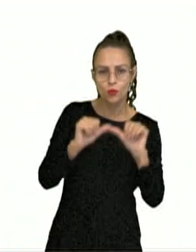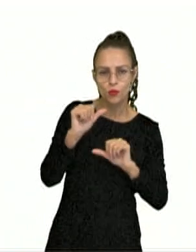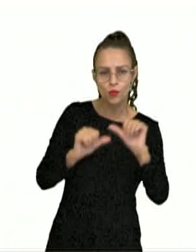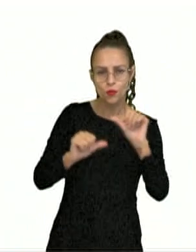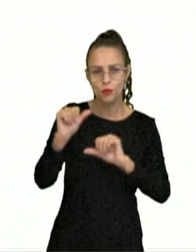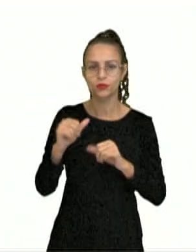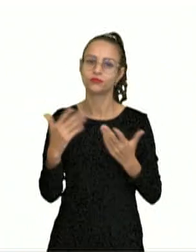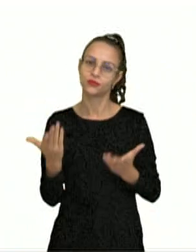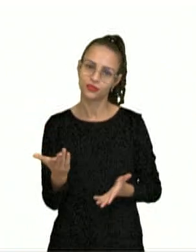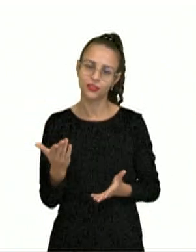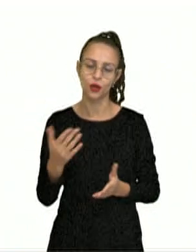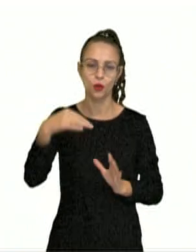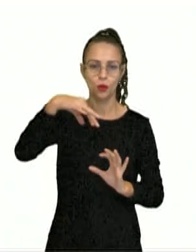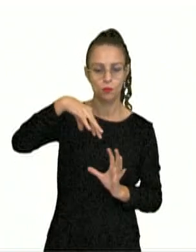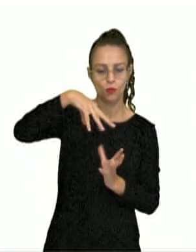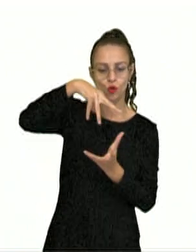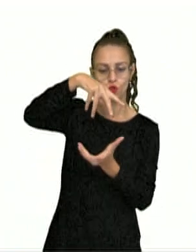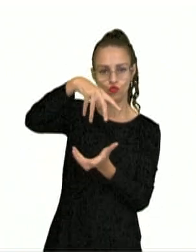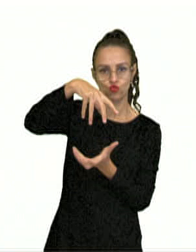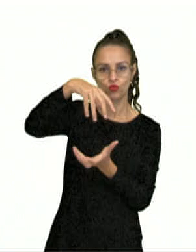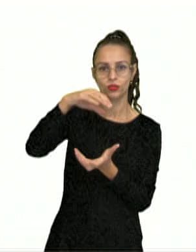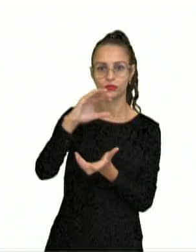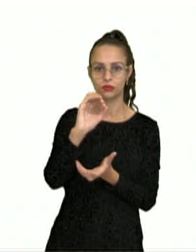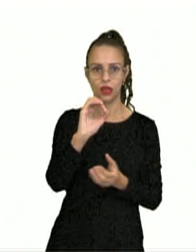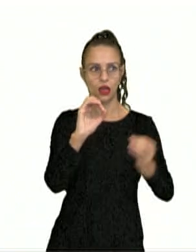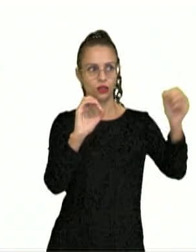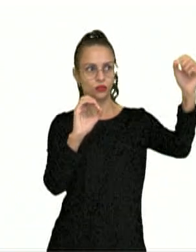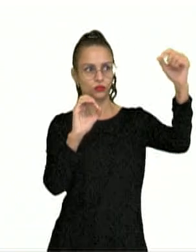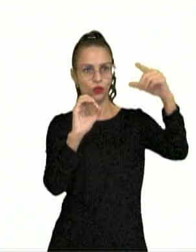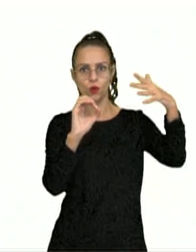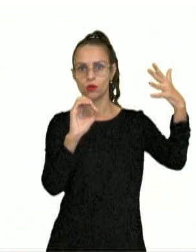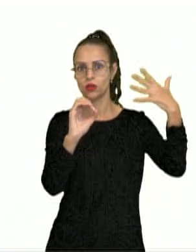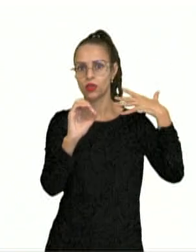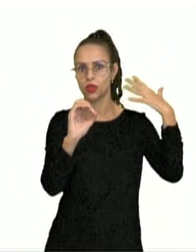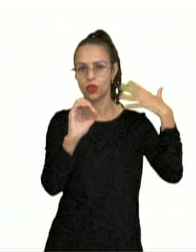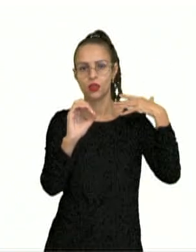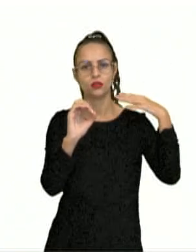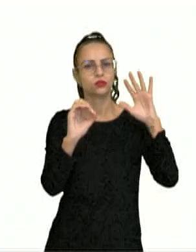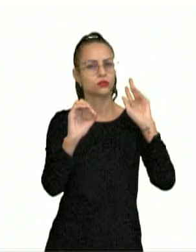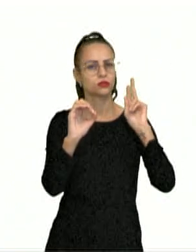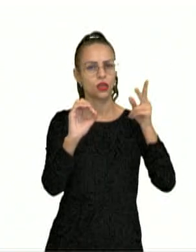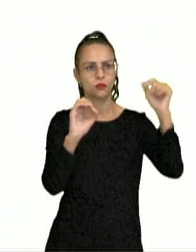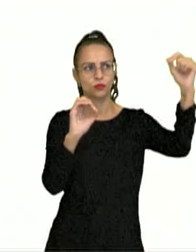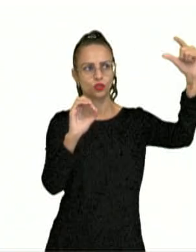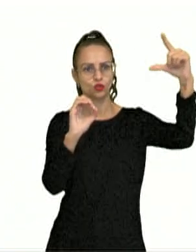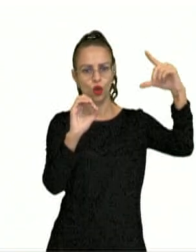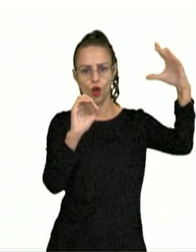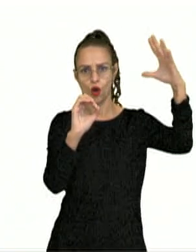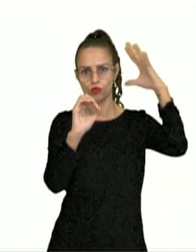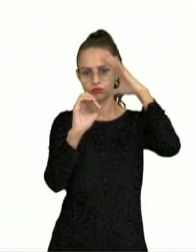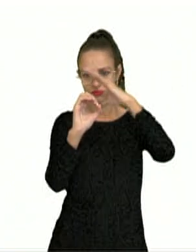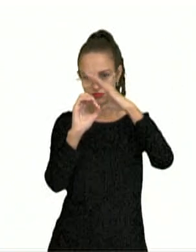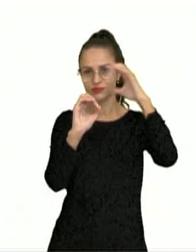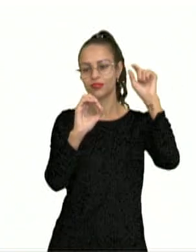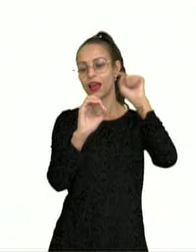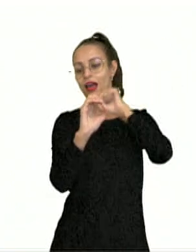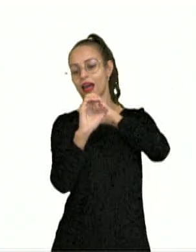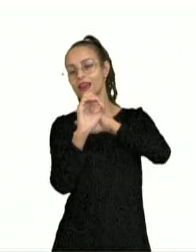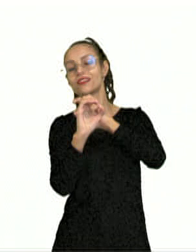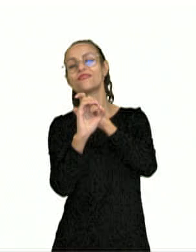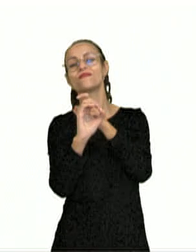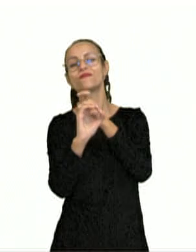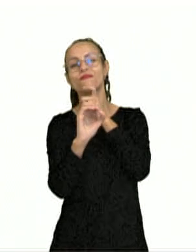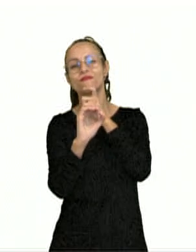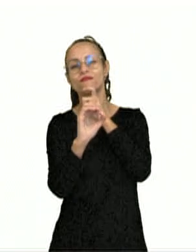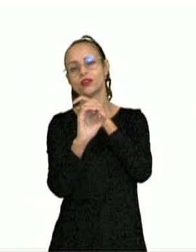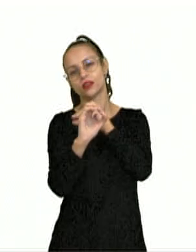teríamos uma parte dela extremamente quente, né? Sempre exposta ao Sol, e outra parte congelada, porque